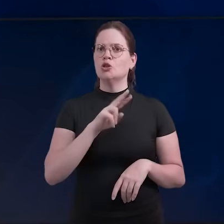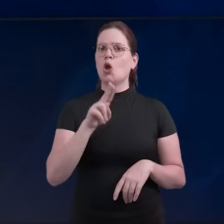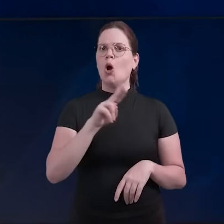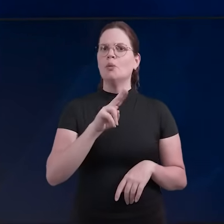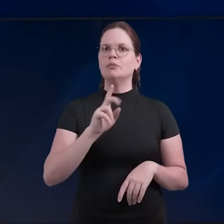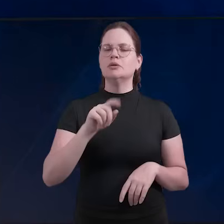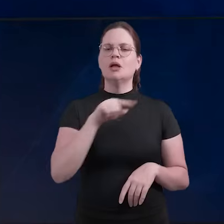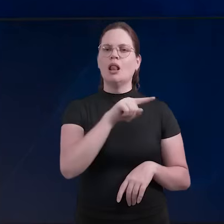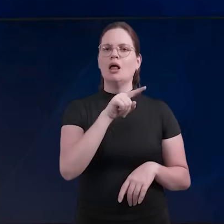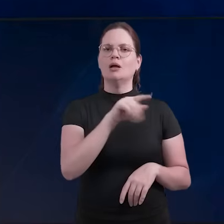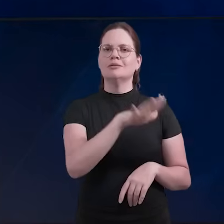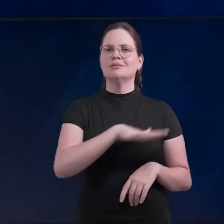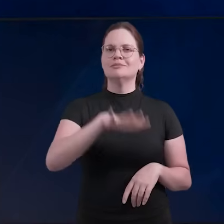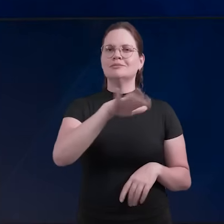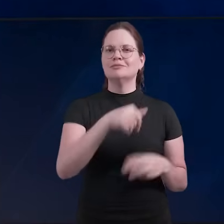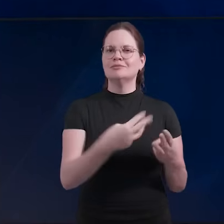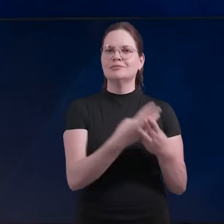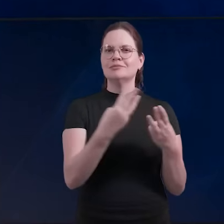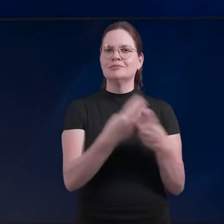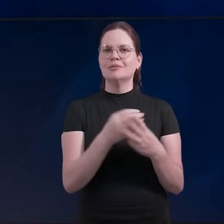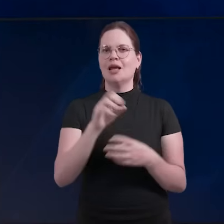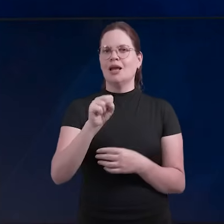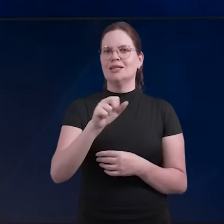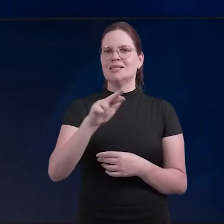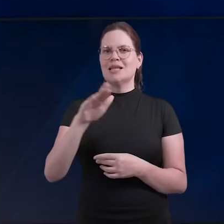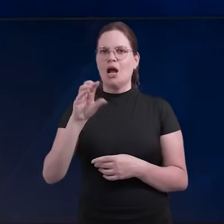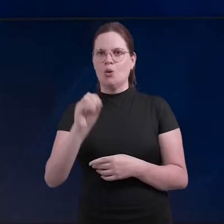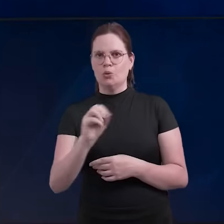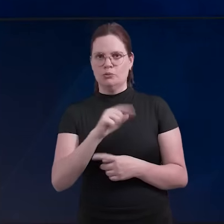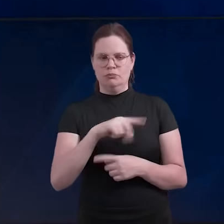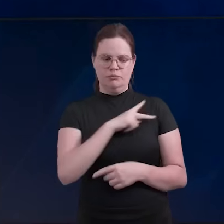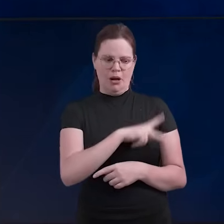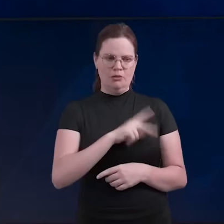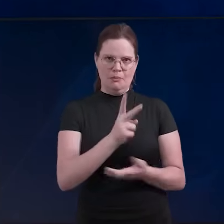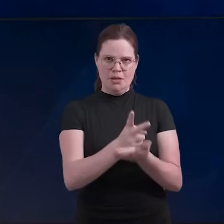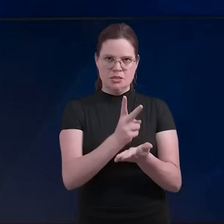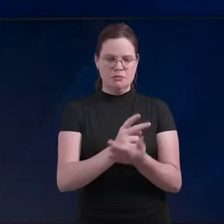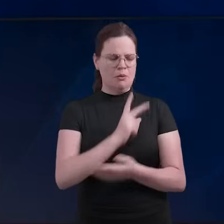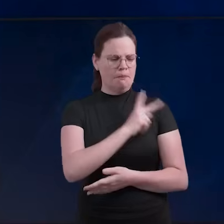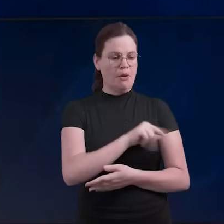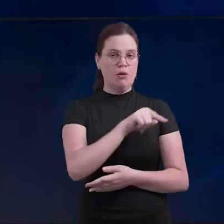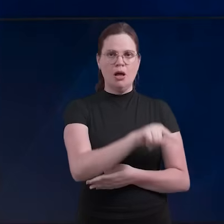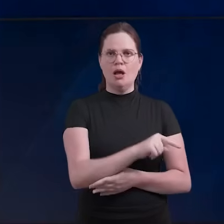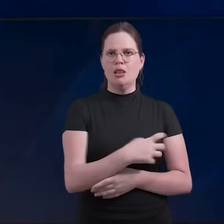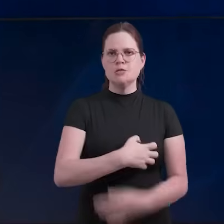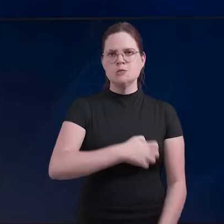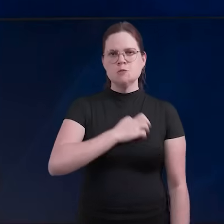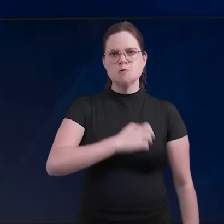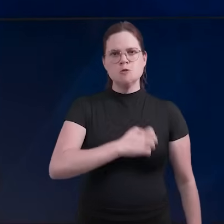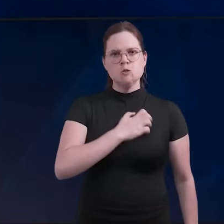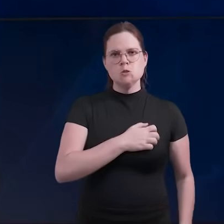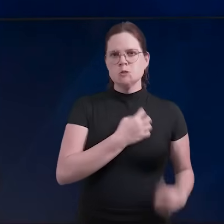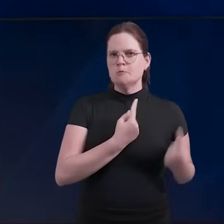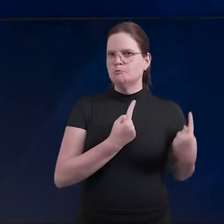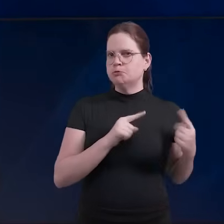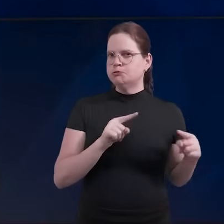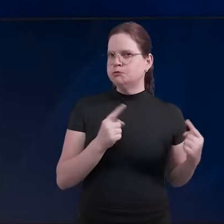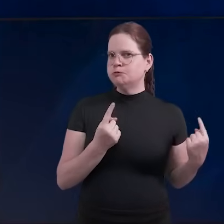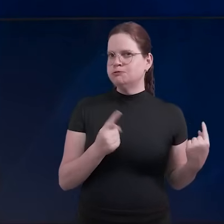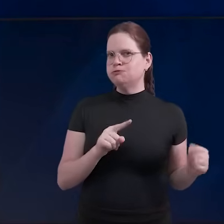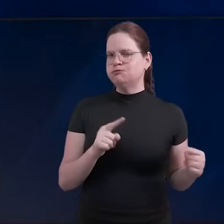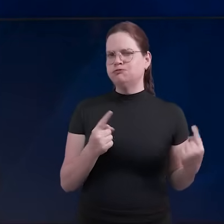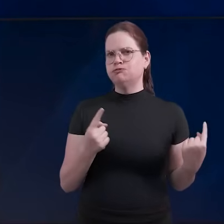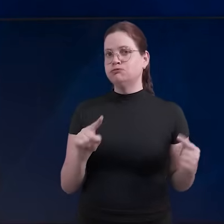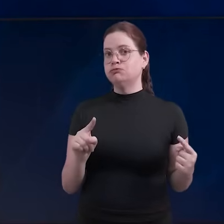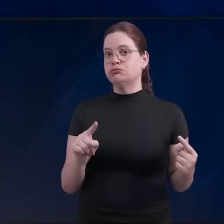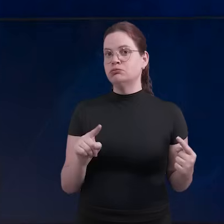de Tarso, ele teve um encontro com Jesus numa circunstância. Qual era a circunstância? Ele estava perseguindo a igreja. E em que momento,